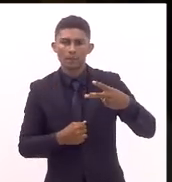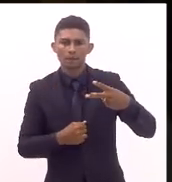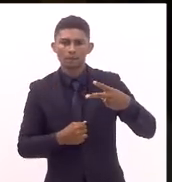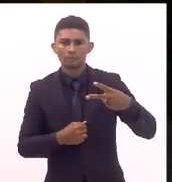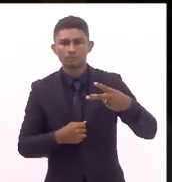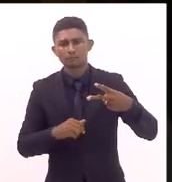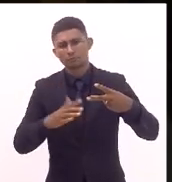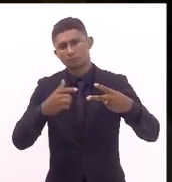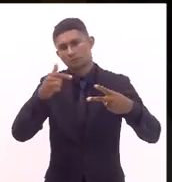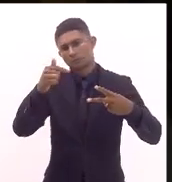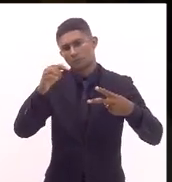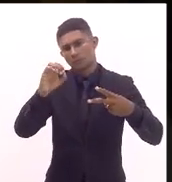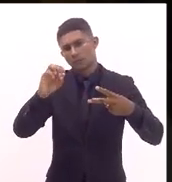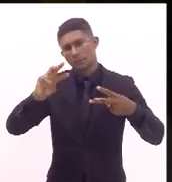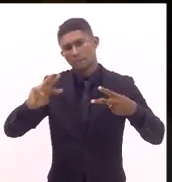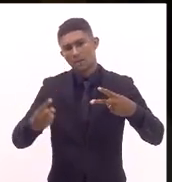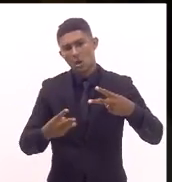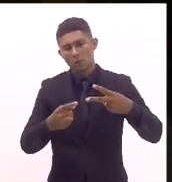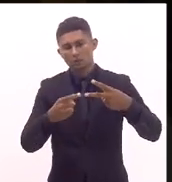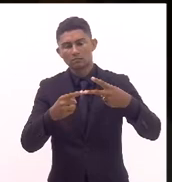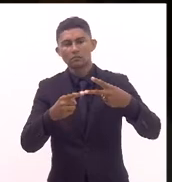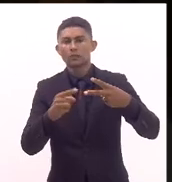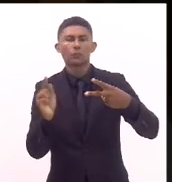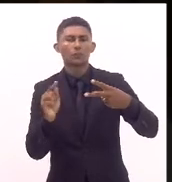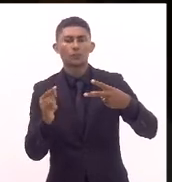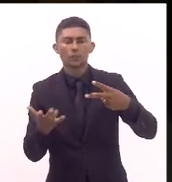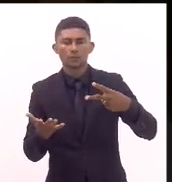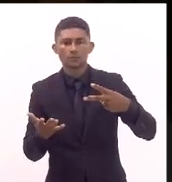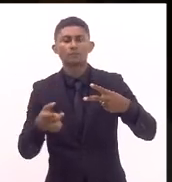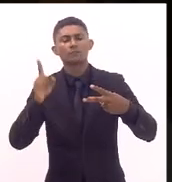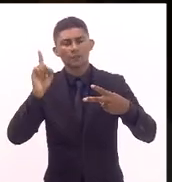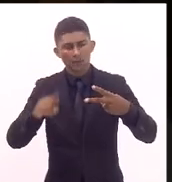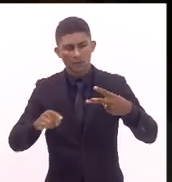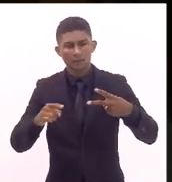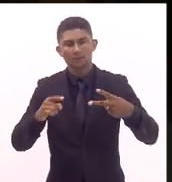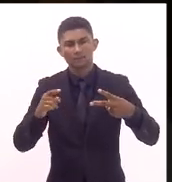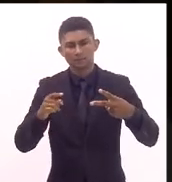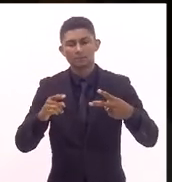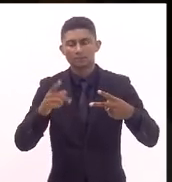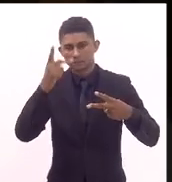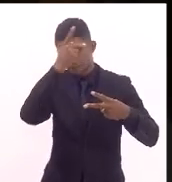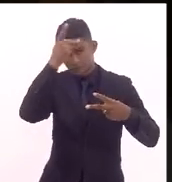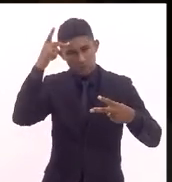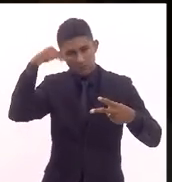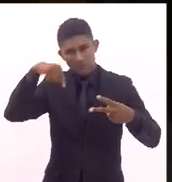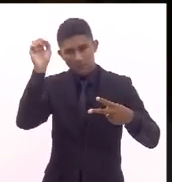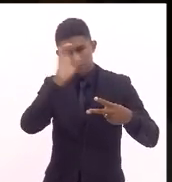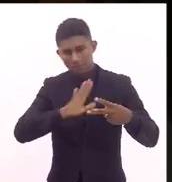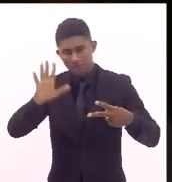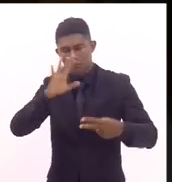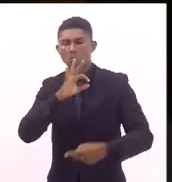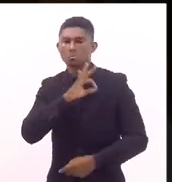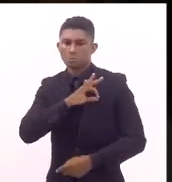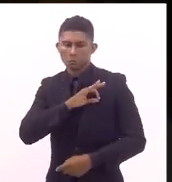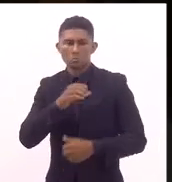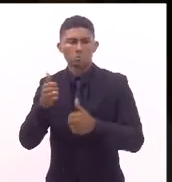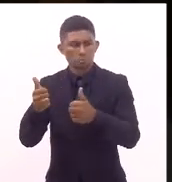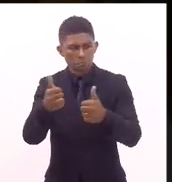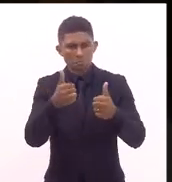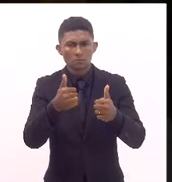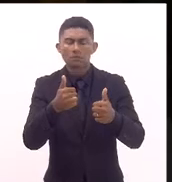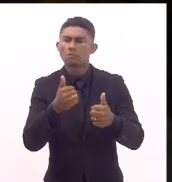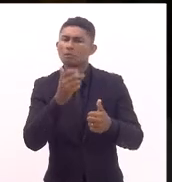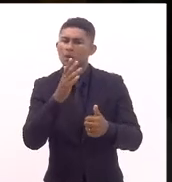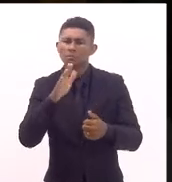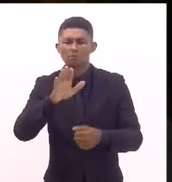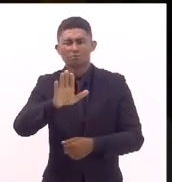de 70 milhões também que é de brasileiros que têm renda estável porém